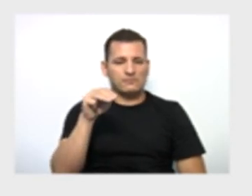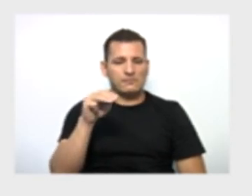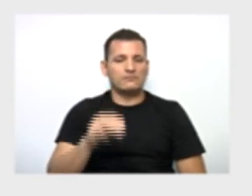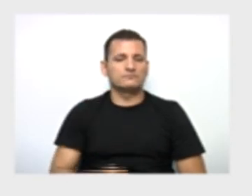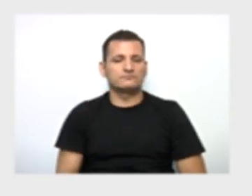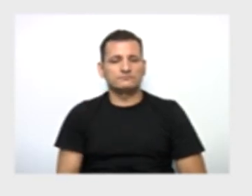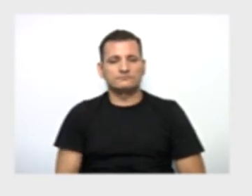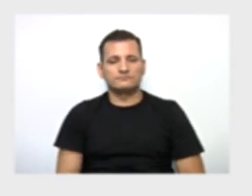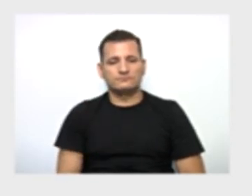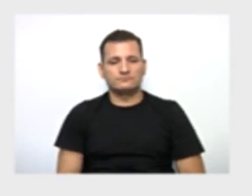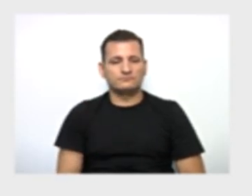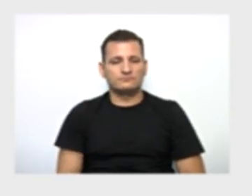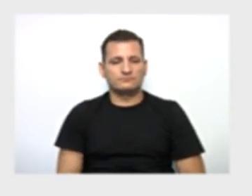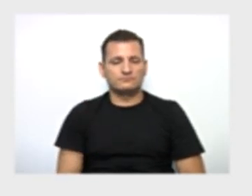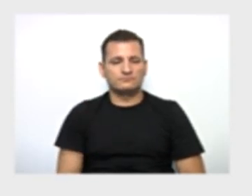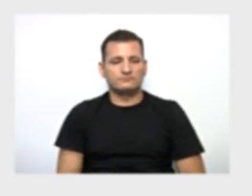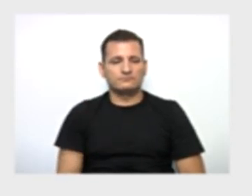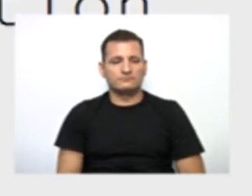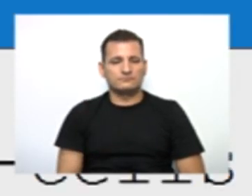Tag em.